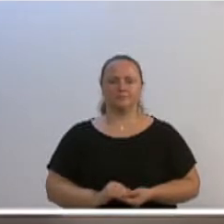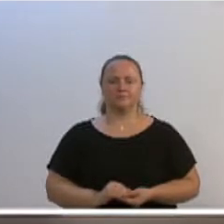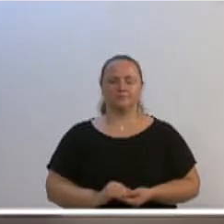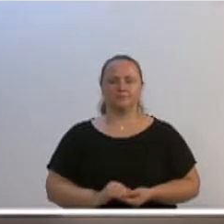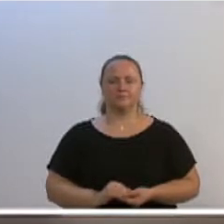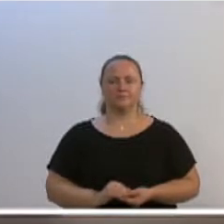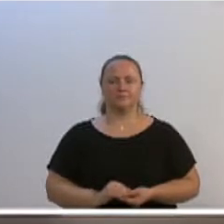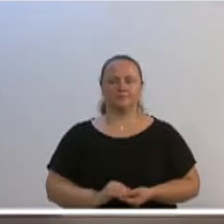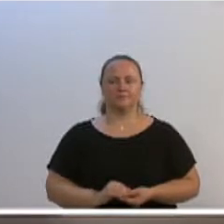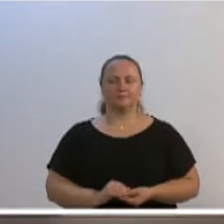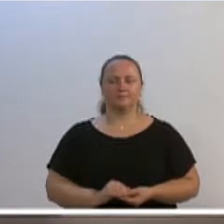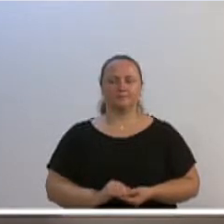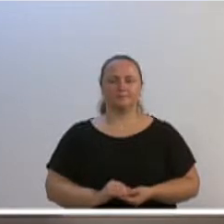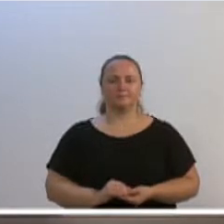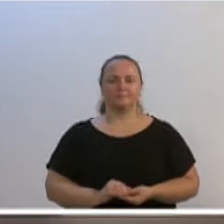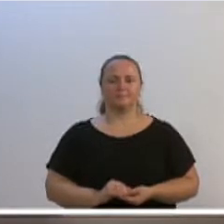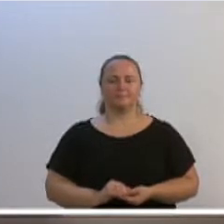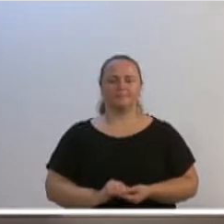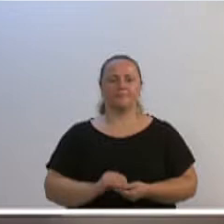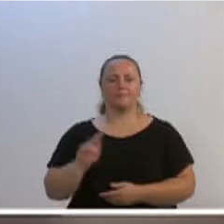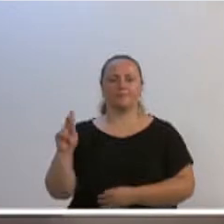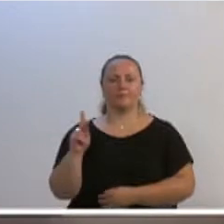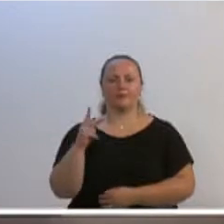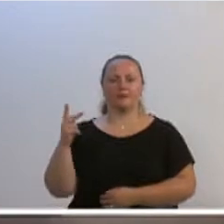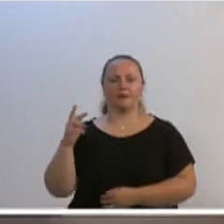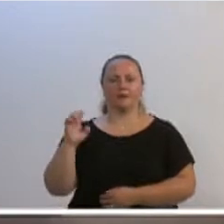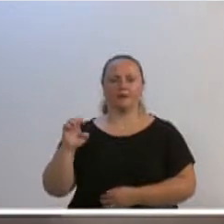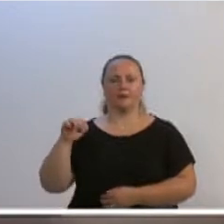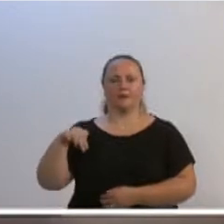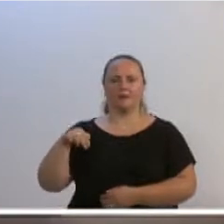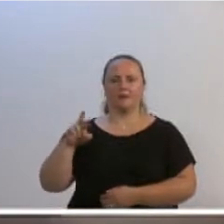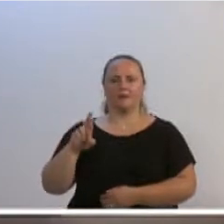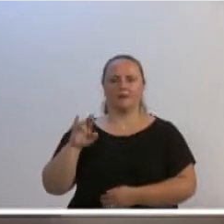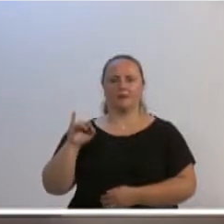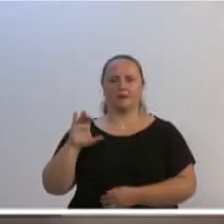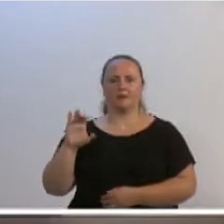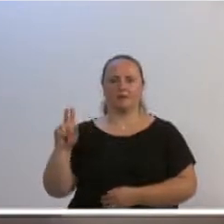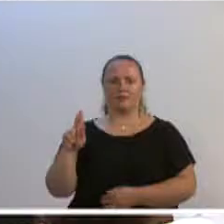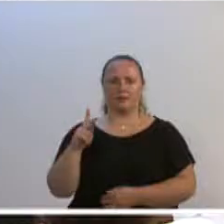Senhor Ench Luiz Passolt, diretor-geral da AGIR.